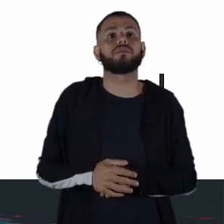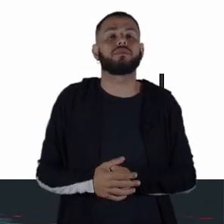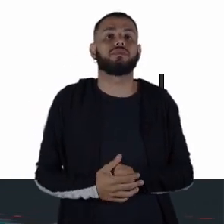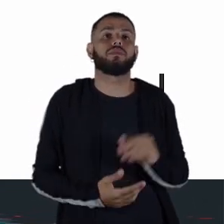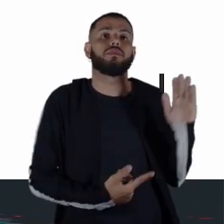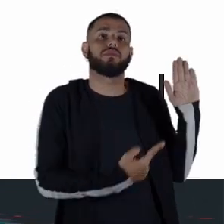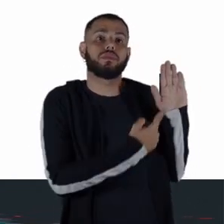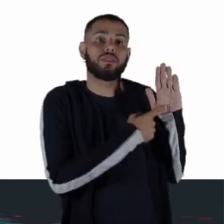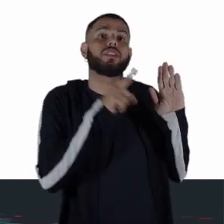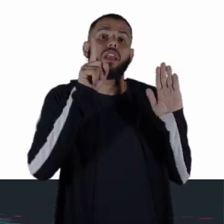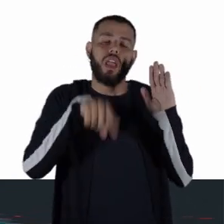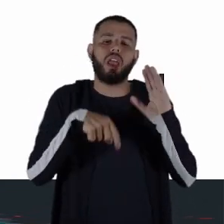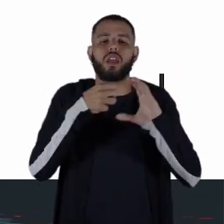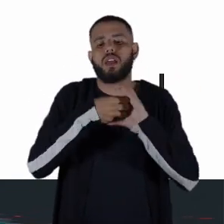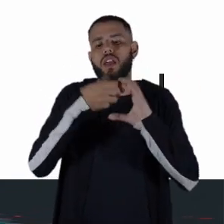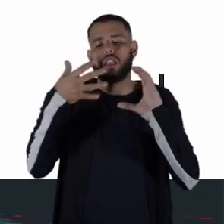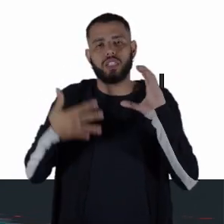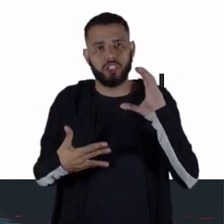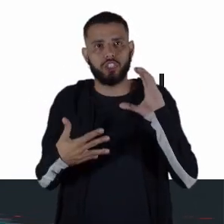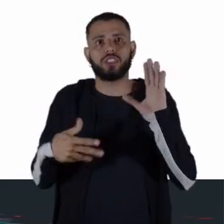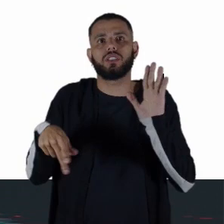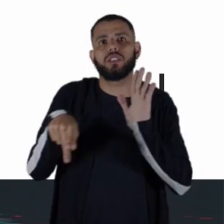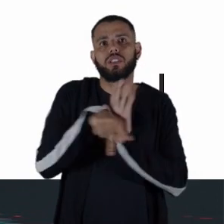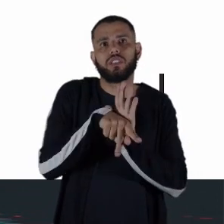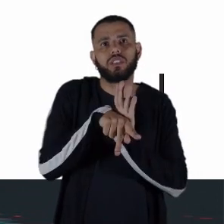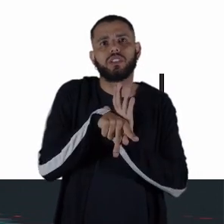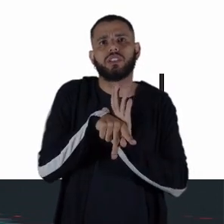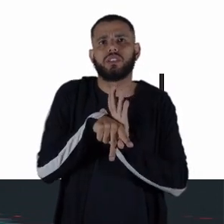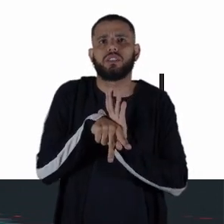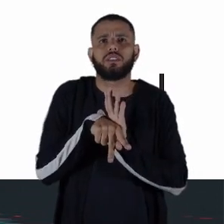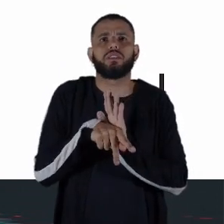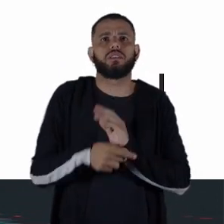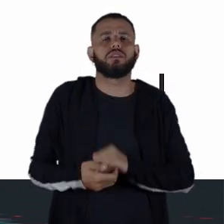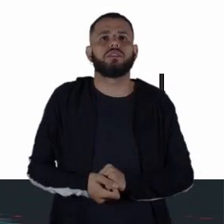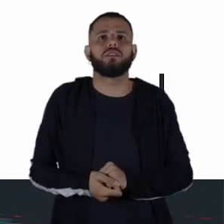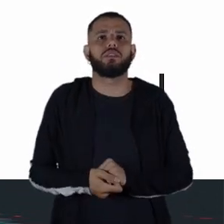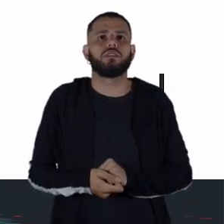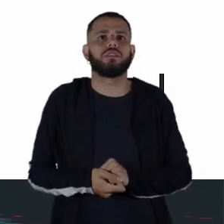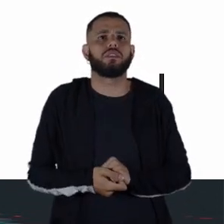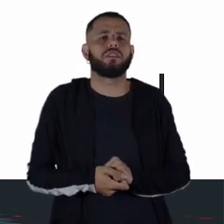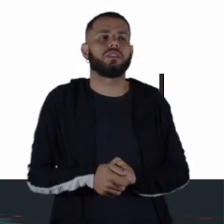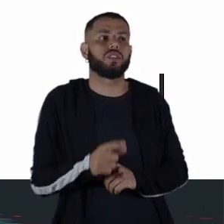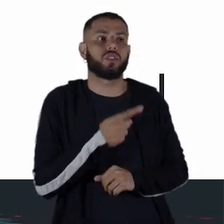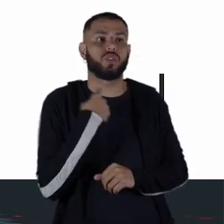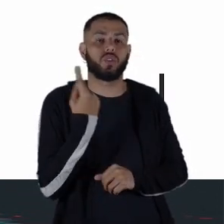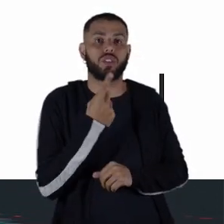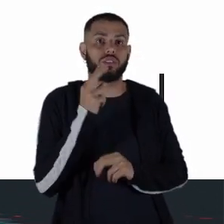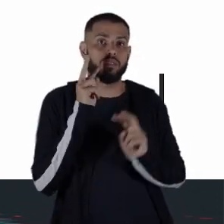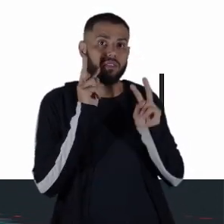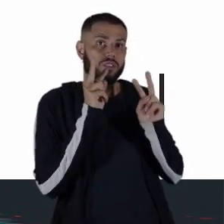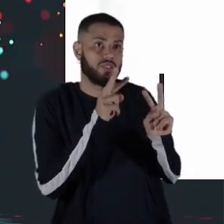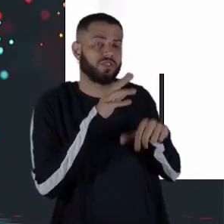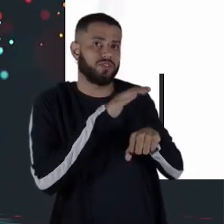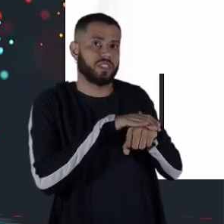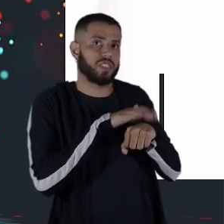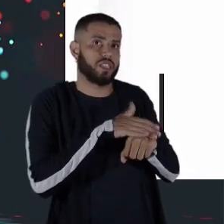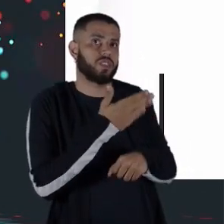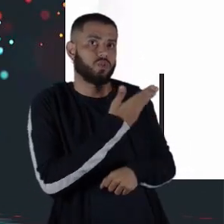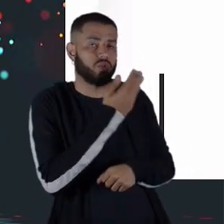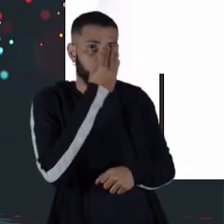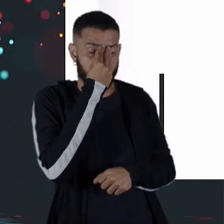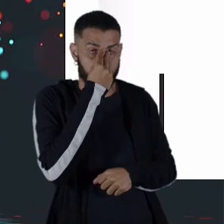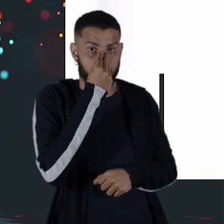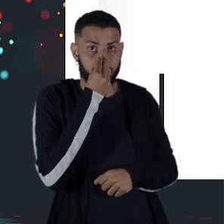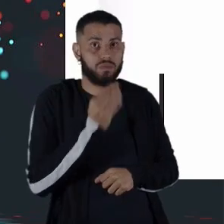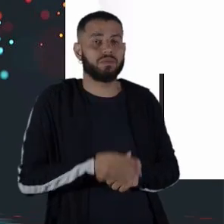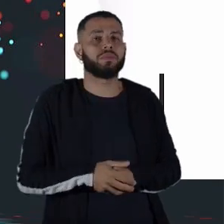a característica do dano. Que nós olhamos, esse cérebro tem isso.